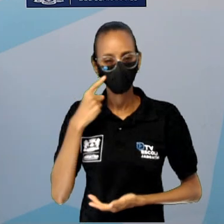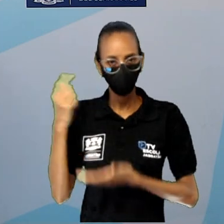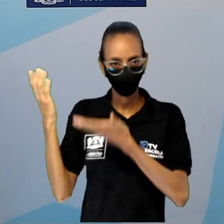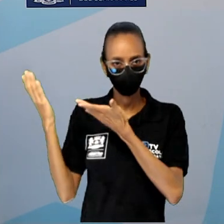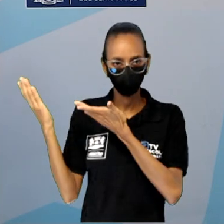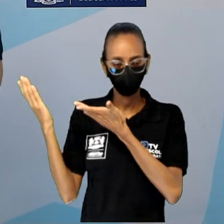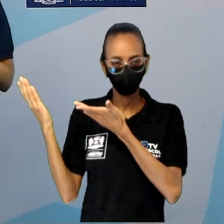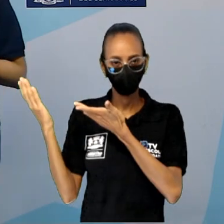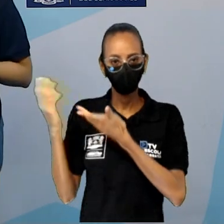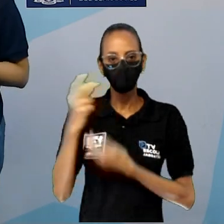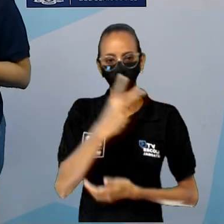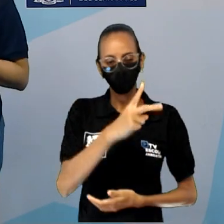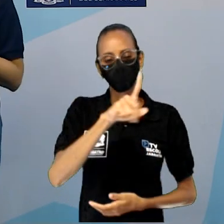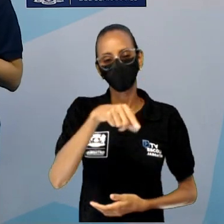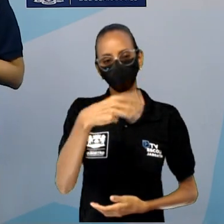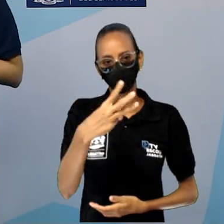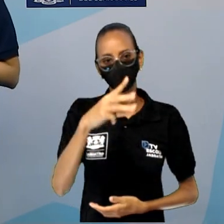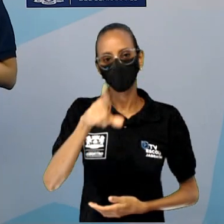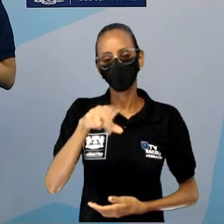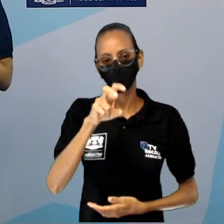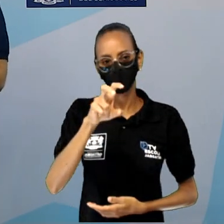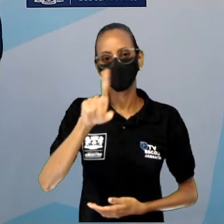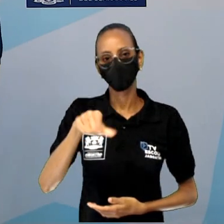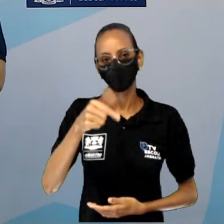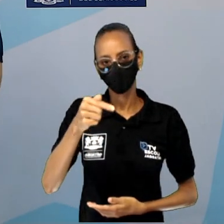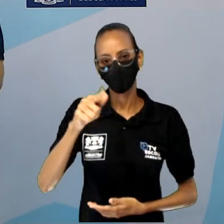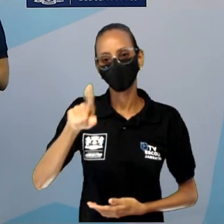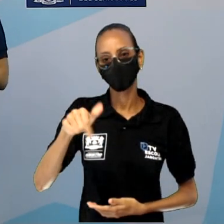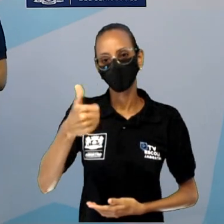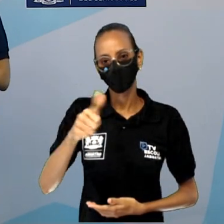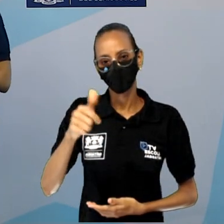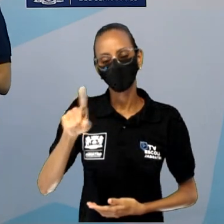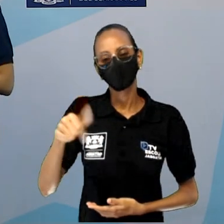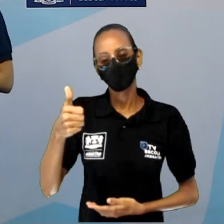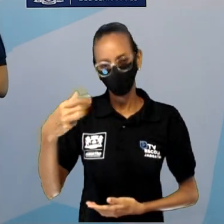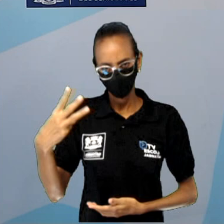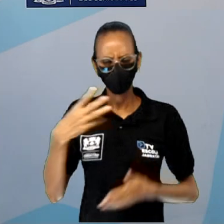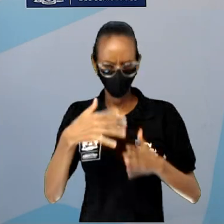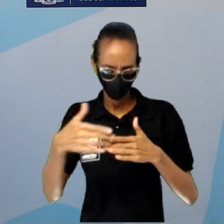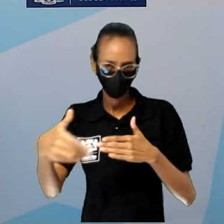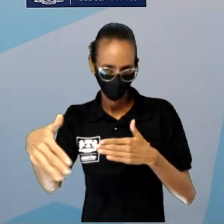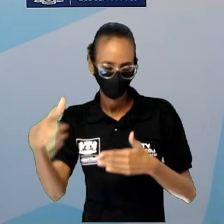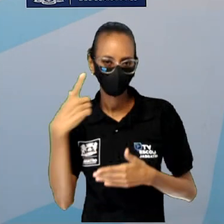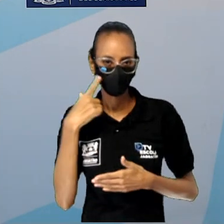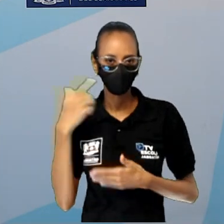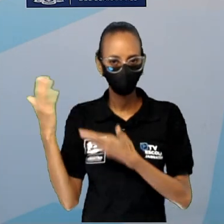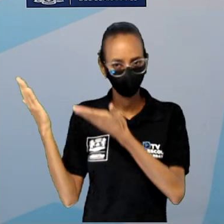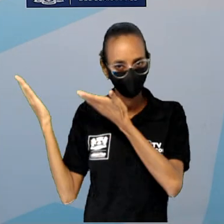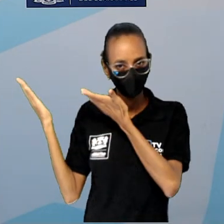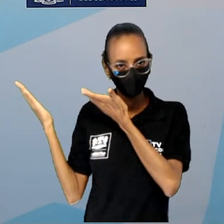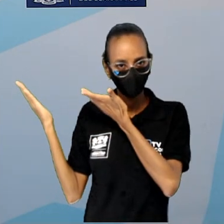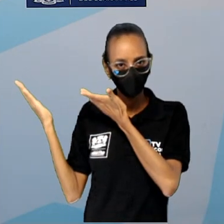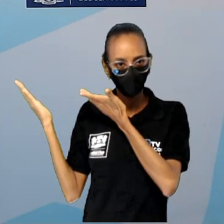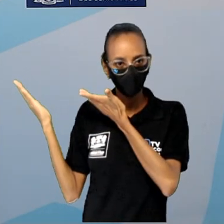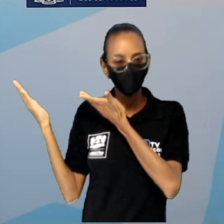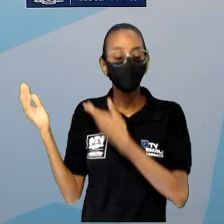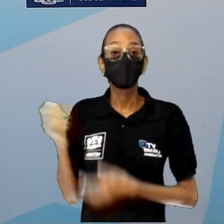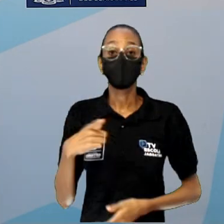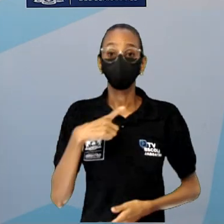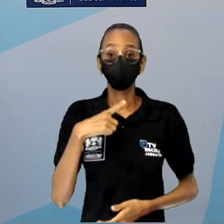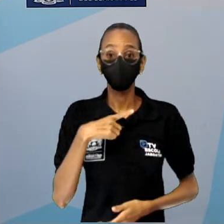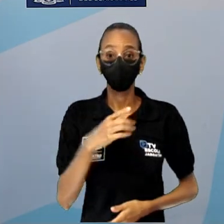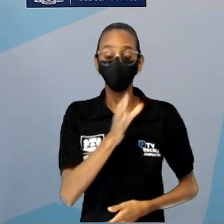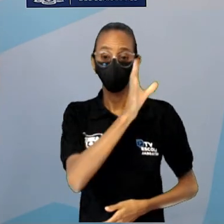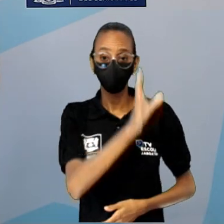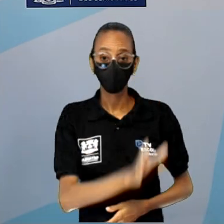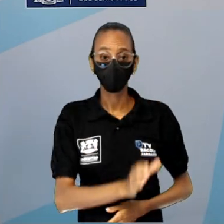e vamos tentar fazer a divisão simultânea desses dois números, tá? Então, aqui eu tenho, ó, 2 e 18 para descobrir